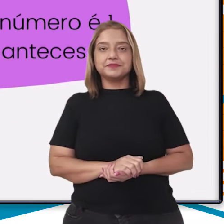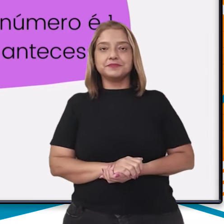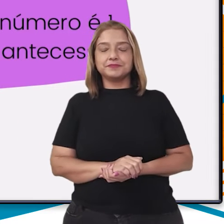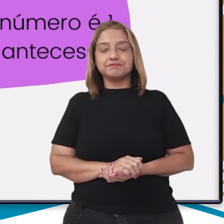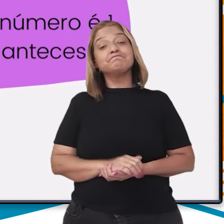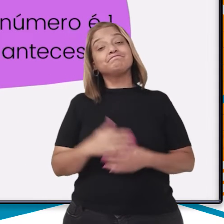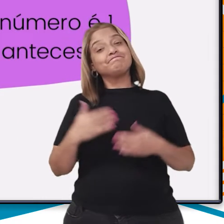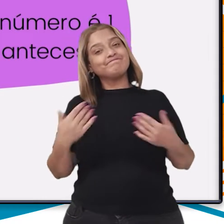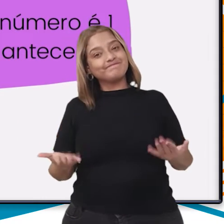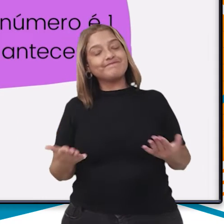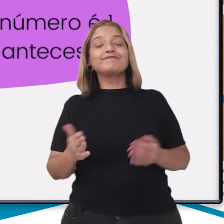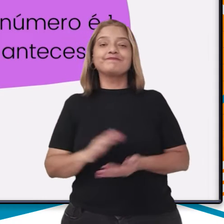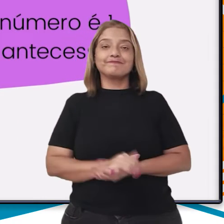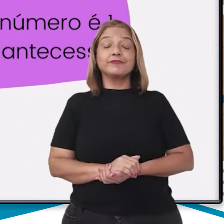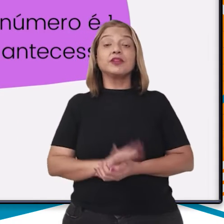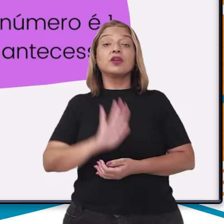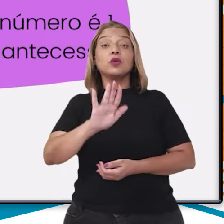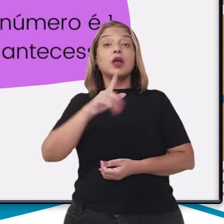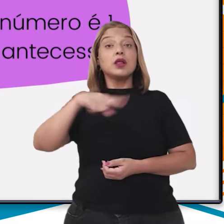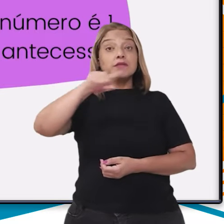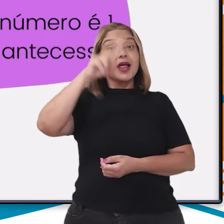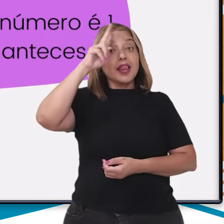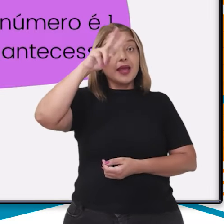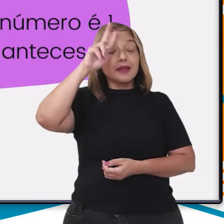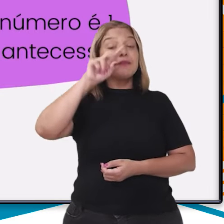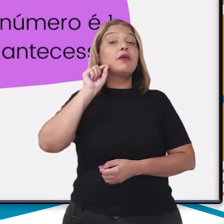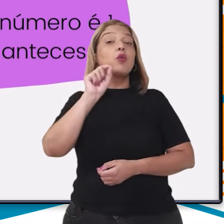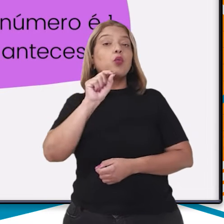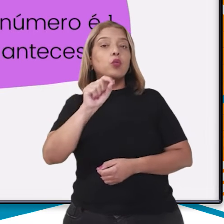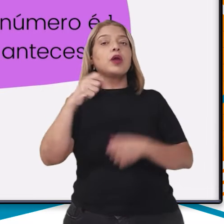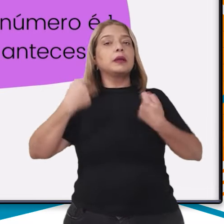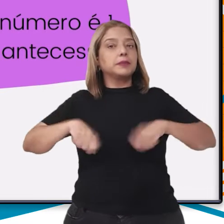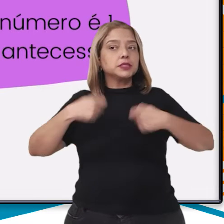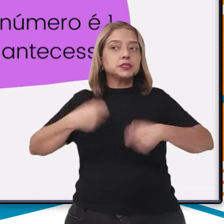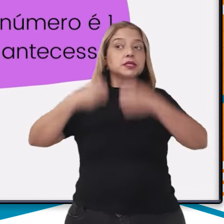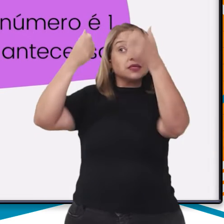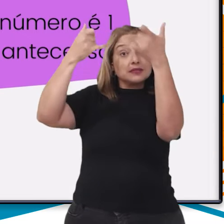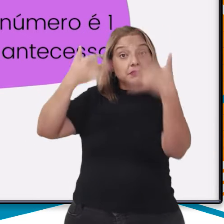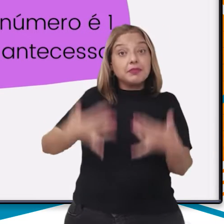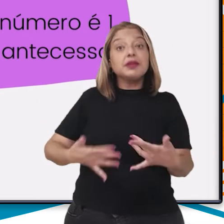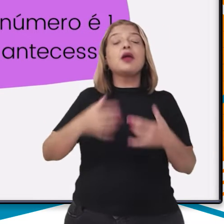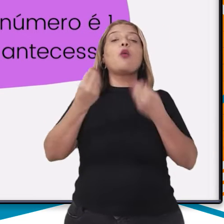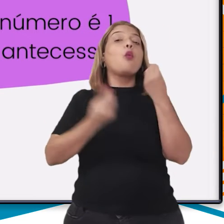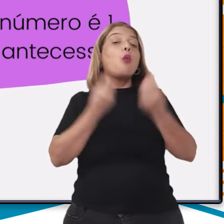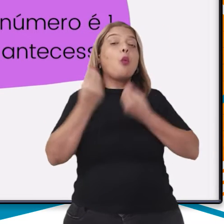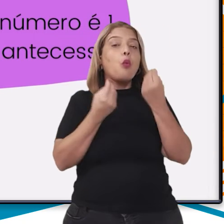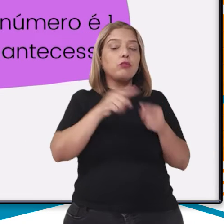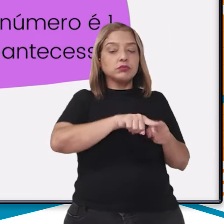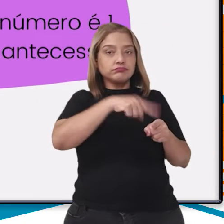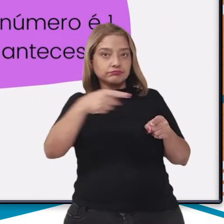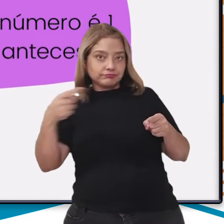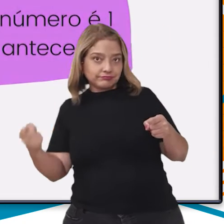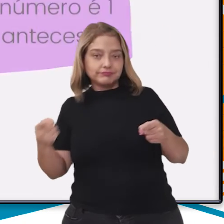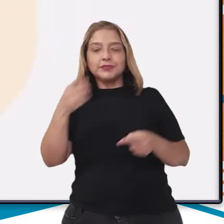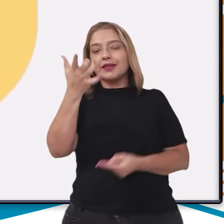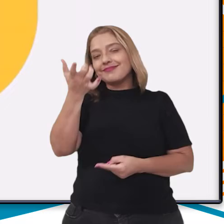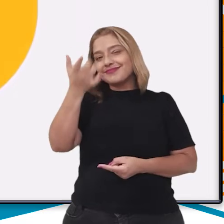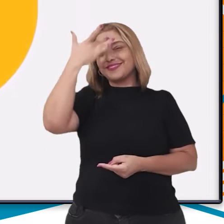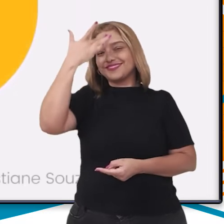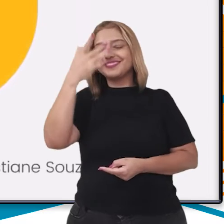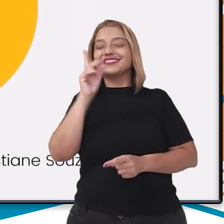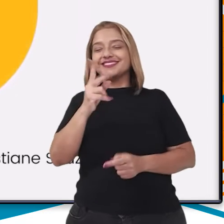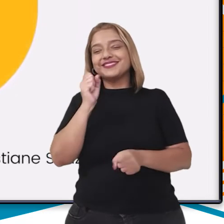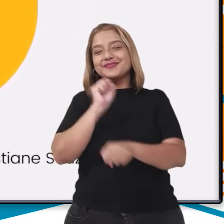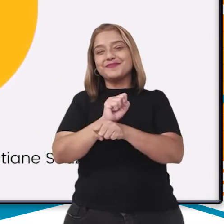Bom, então é isso. Lembrar que a lei de ocorrência explica a sequência numérica. Guarde isso e